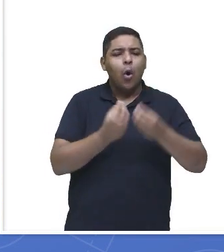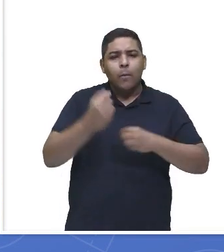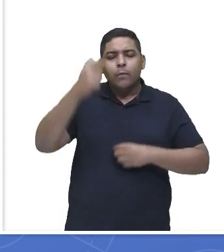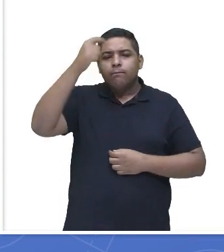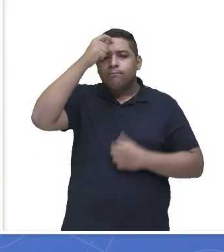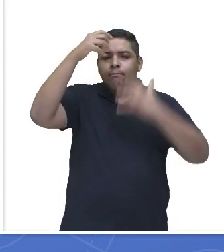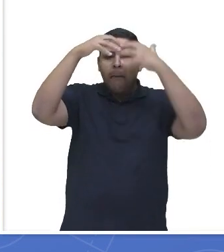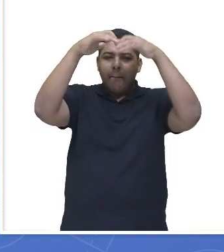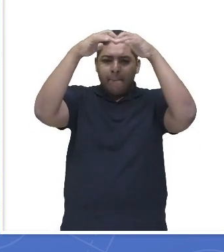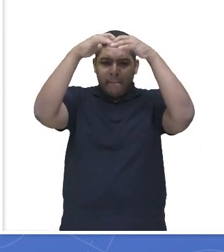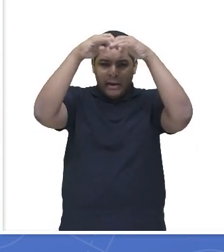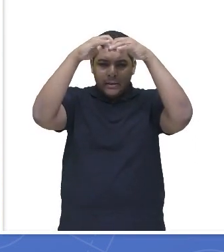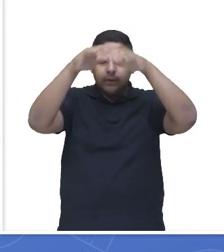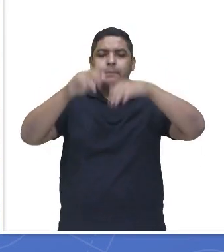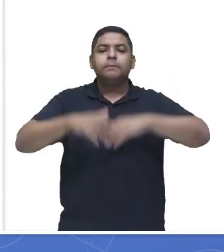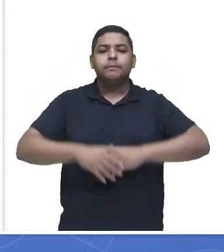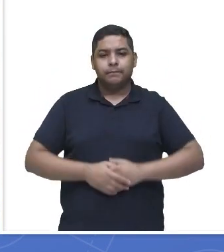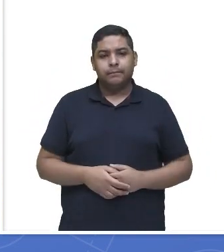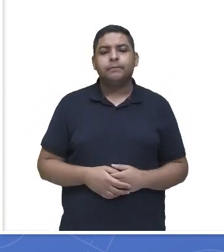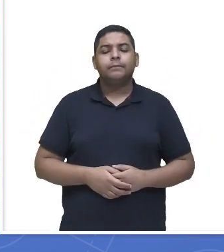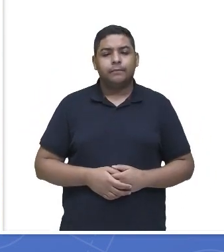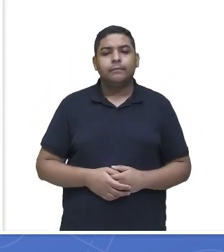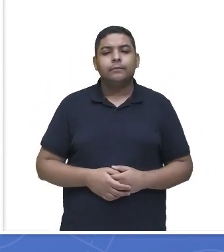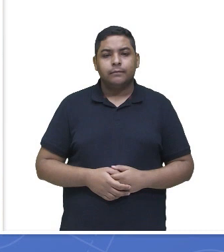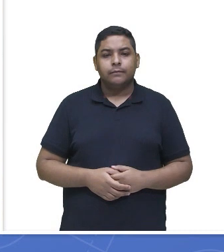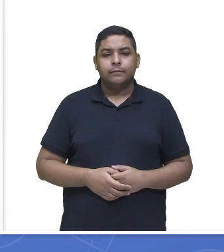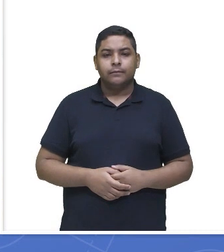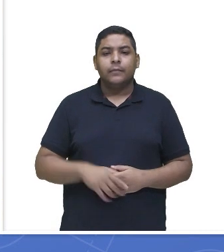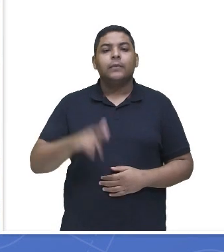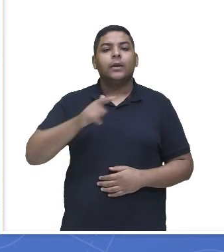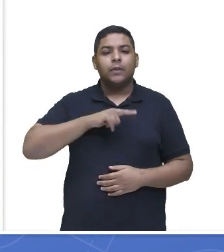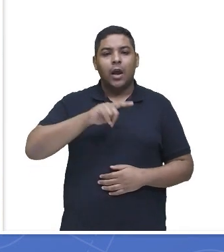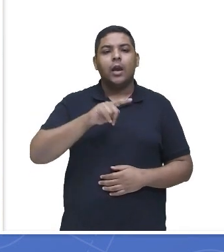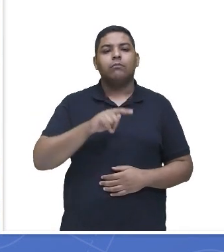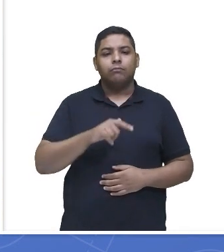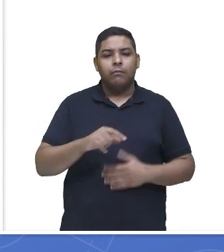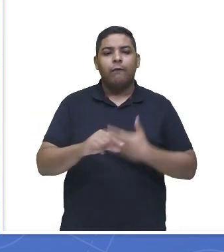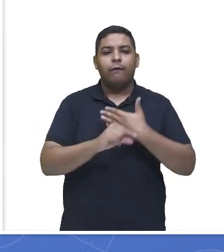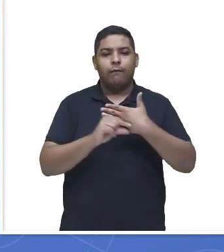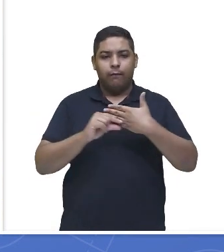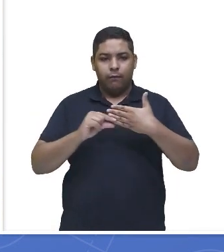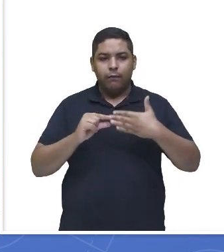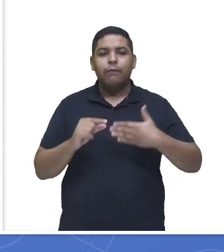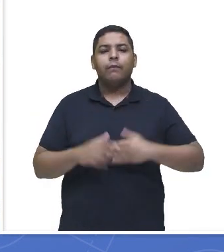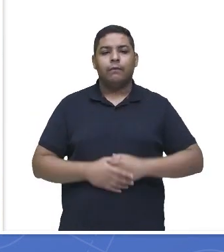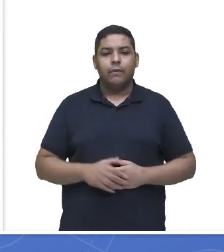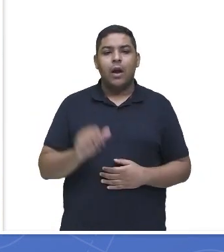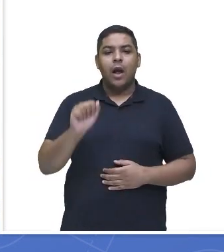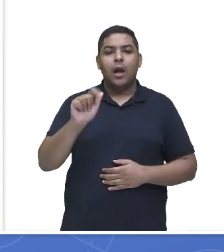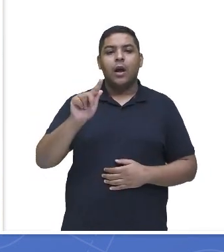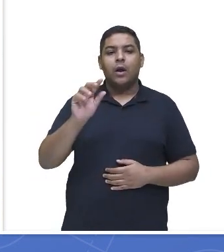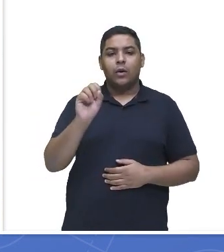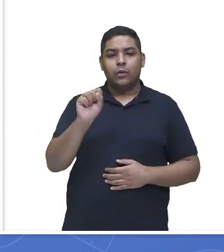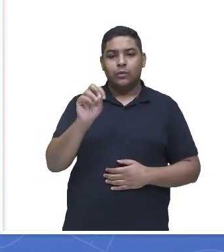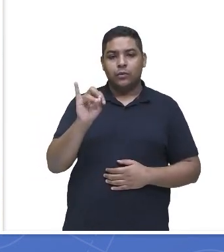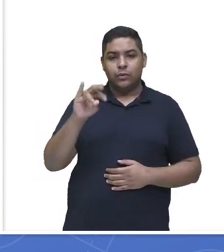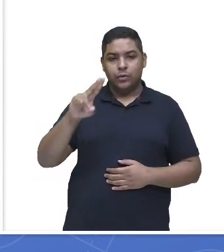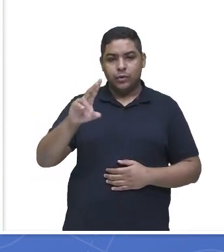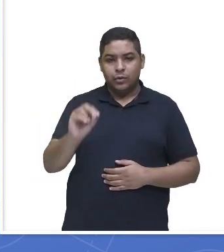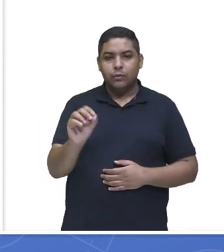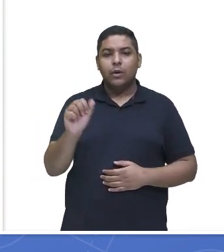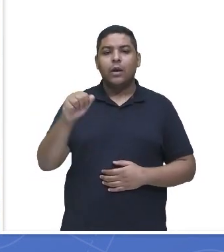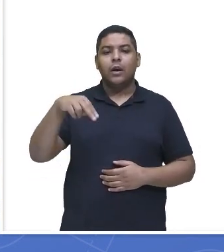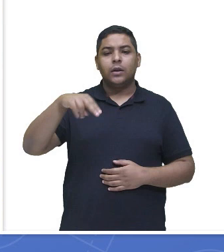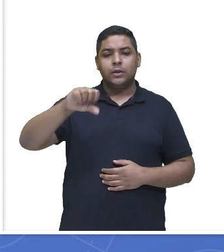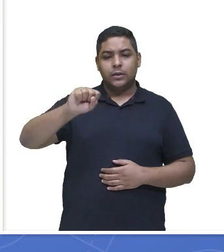conhecida como filosofia cristã. Tem nomes importantes aqui: Agostinho de Hipona, Anselmo, Tomás de